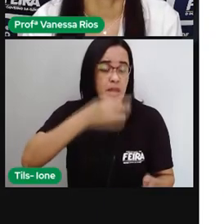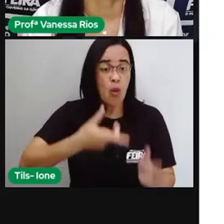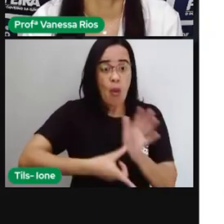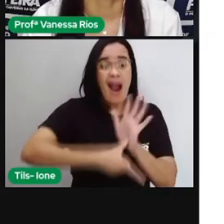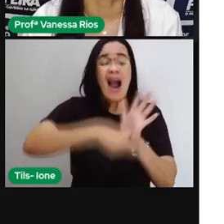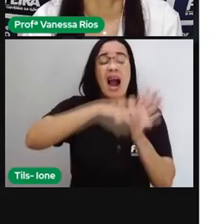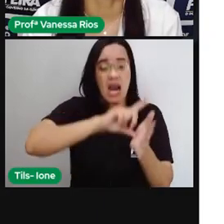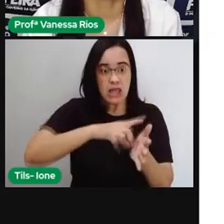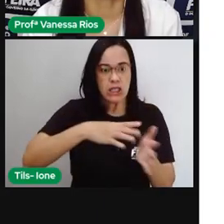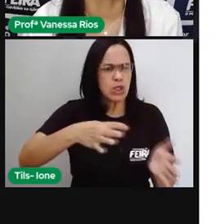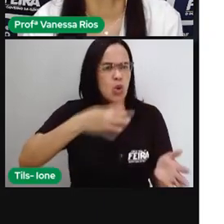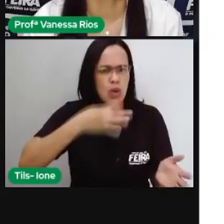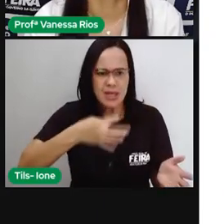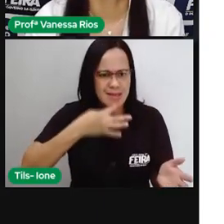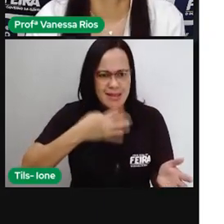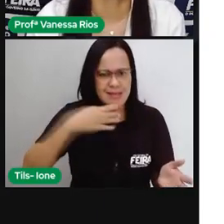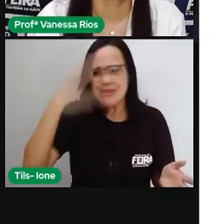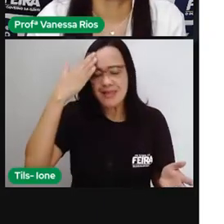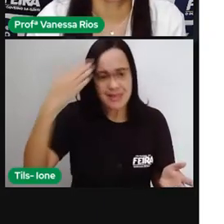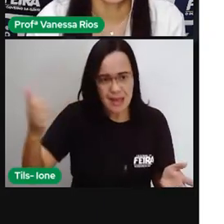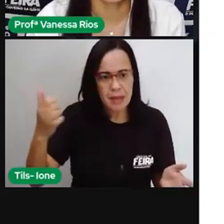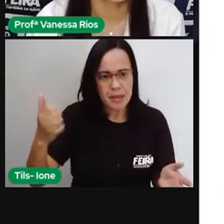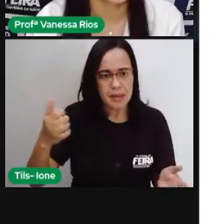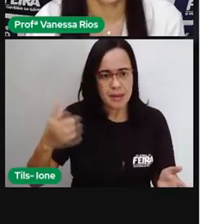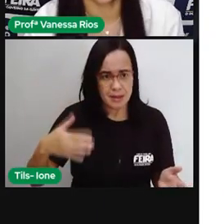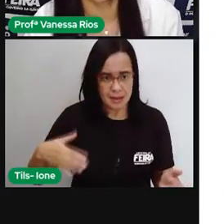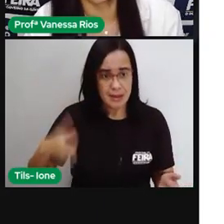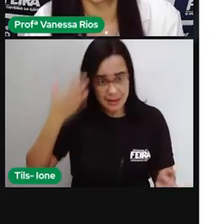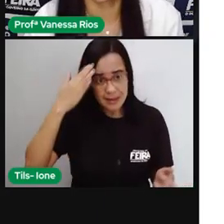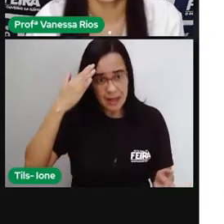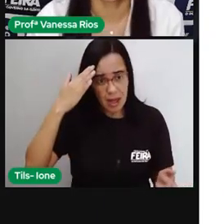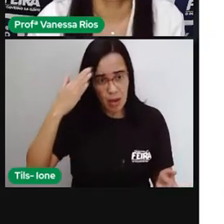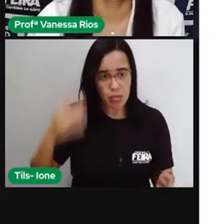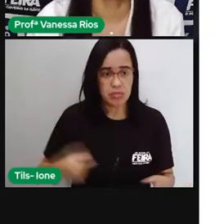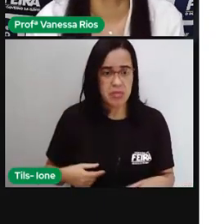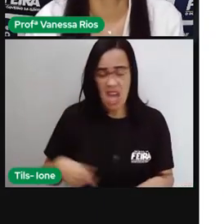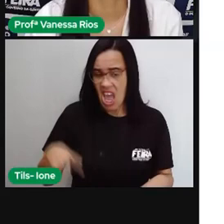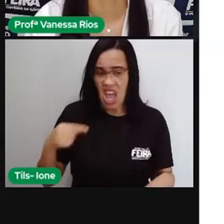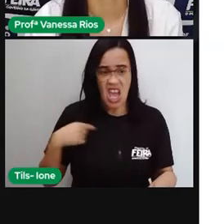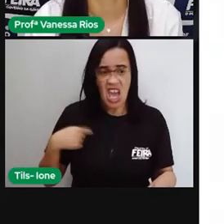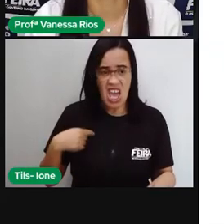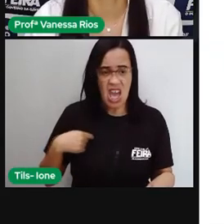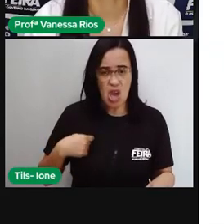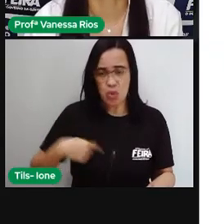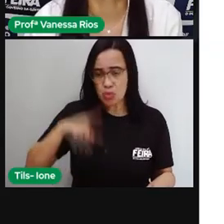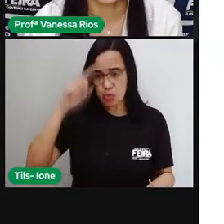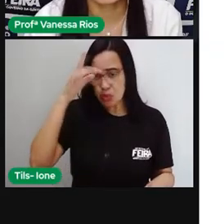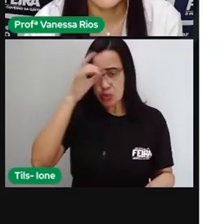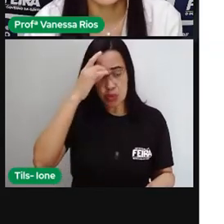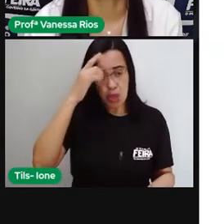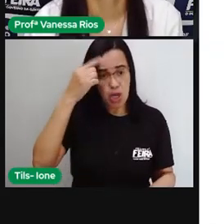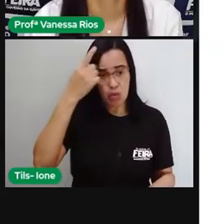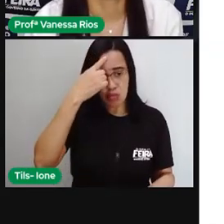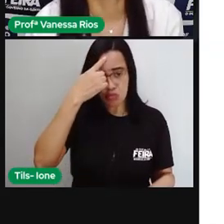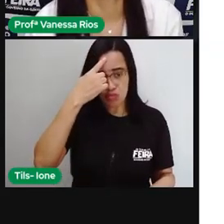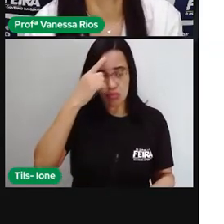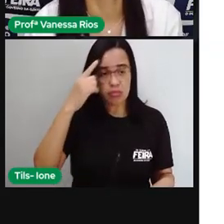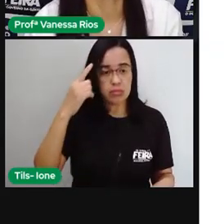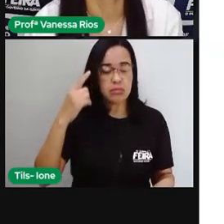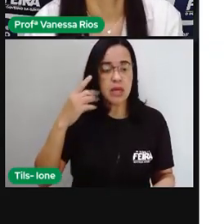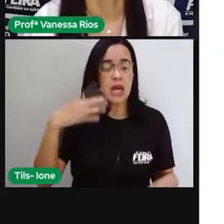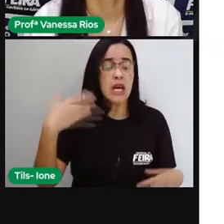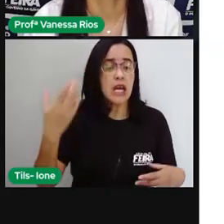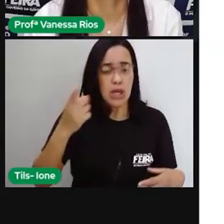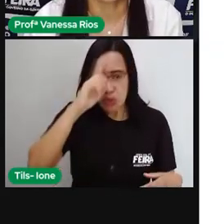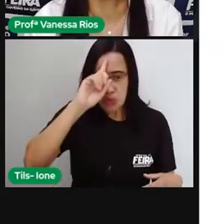você estabelecesse uma definição, se algo é bom, se algo é ruim, antes mesmo de saber se aquilo